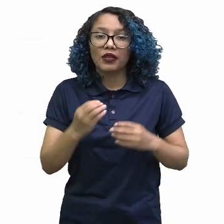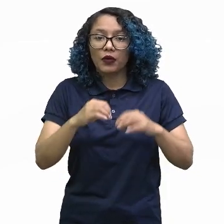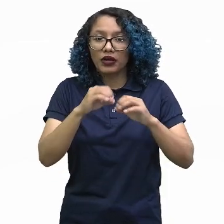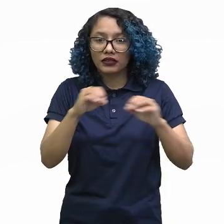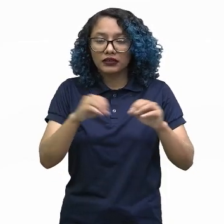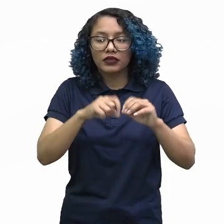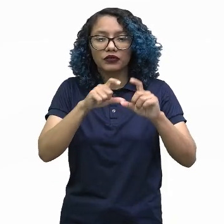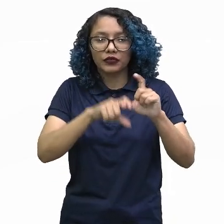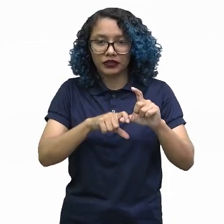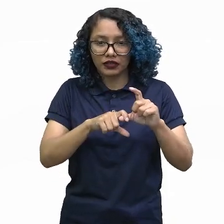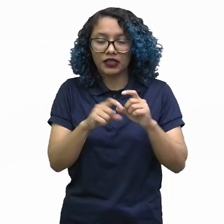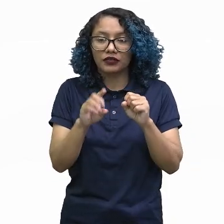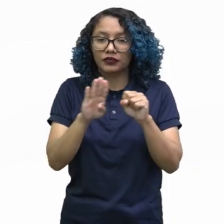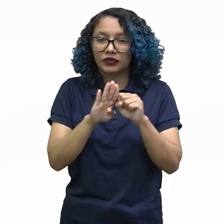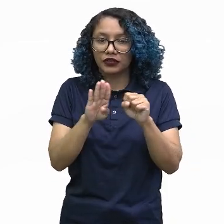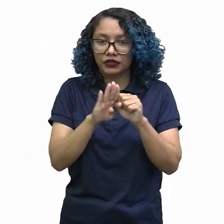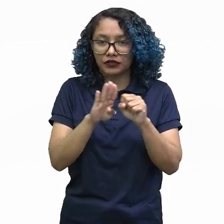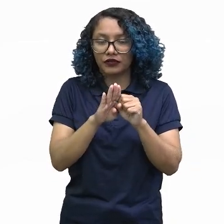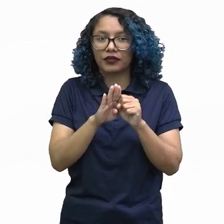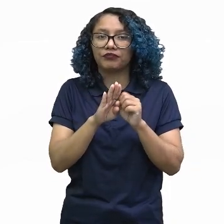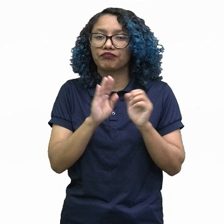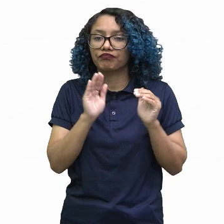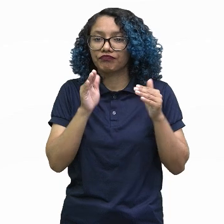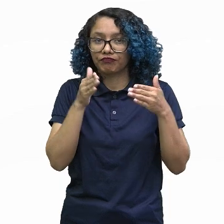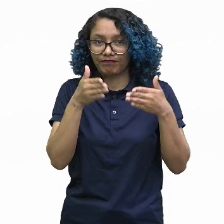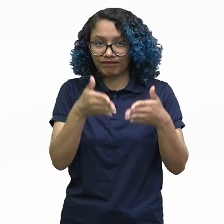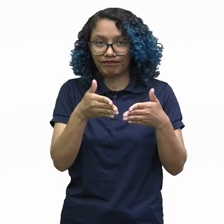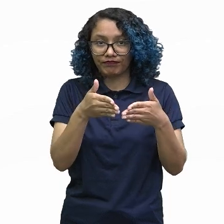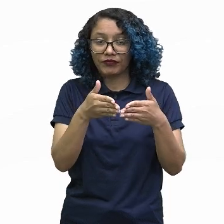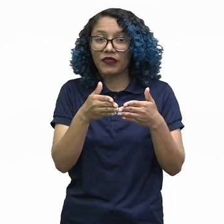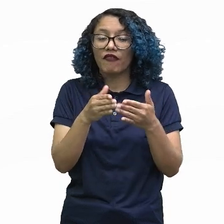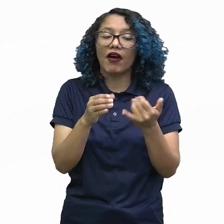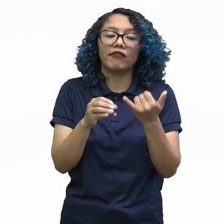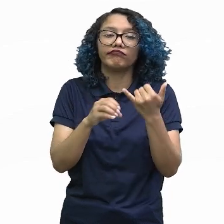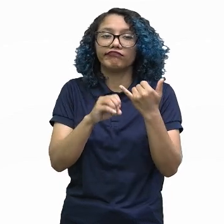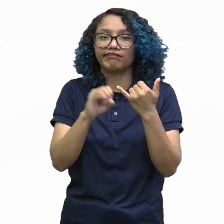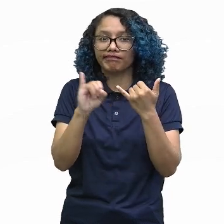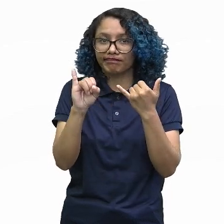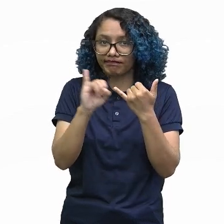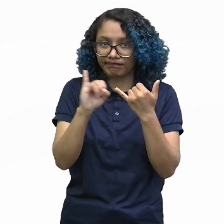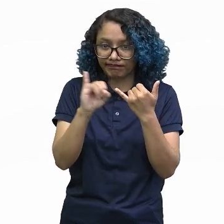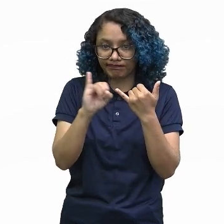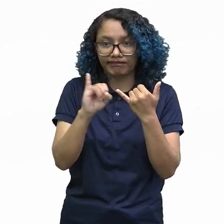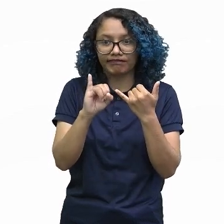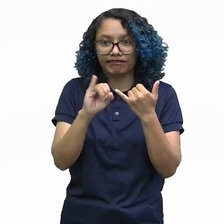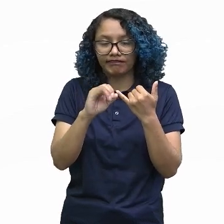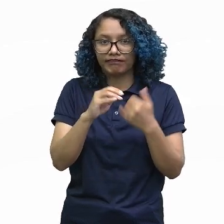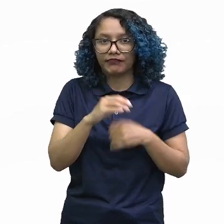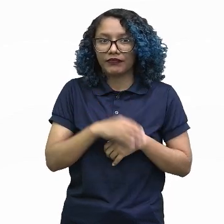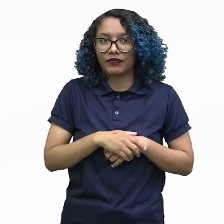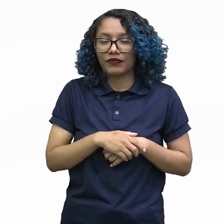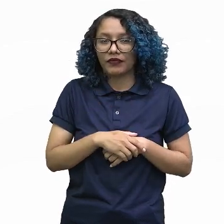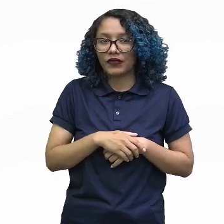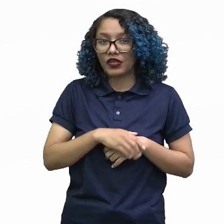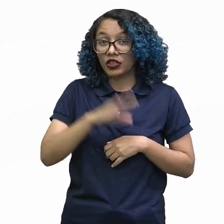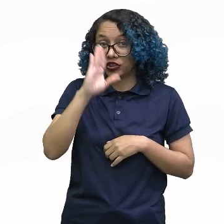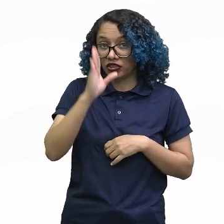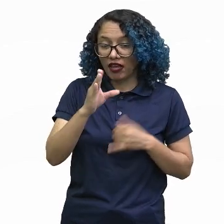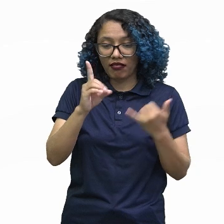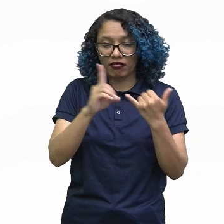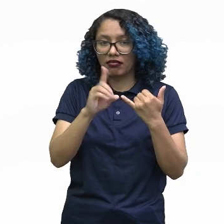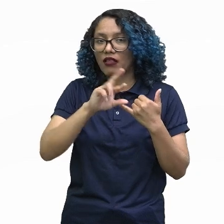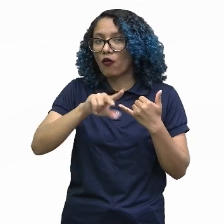subordinada, substantiva, objetiva, indireta. Já mudou, não é direta, é